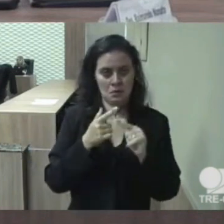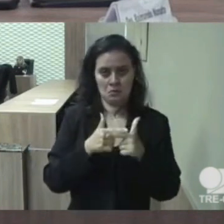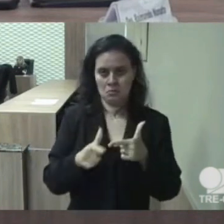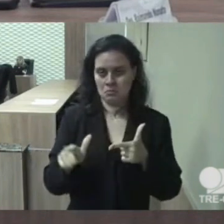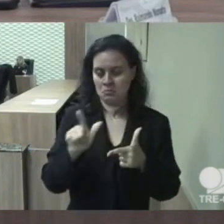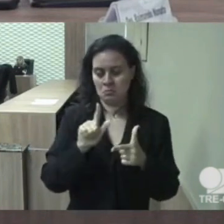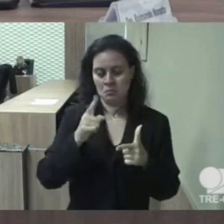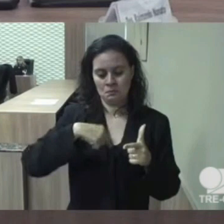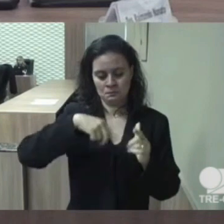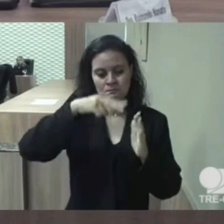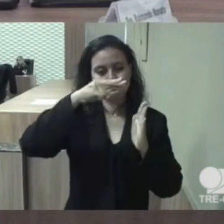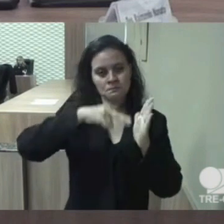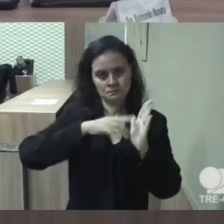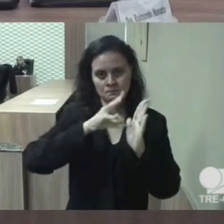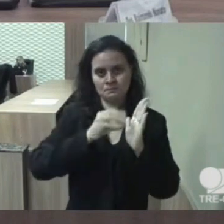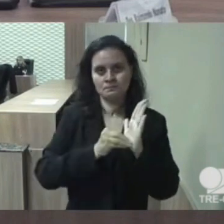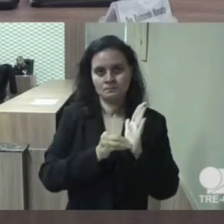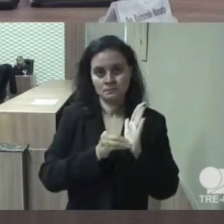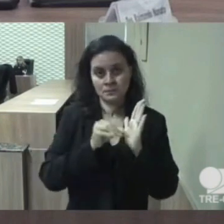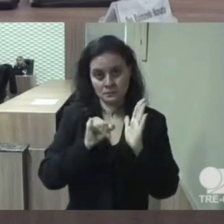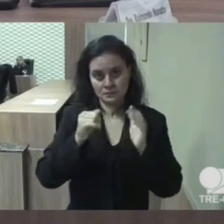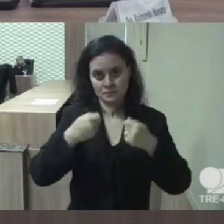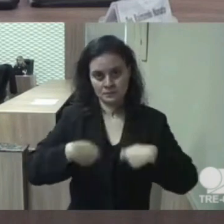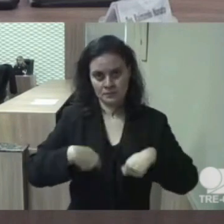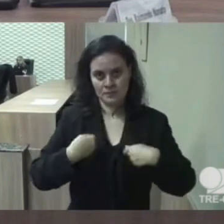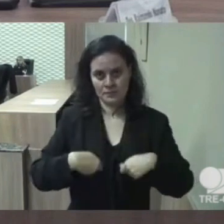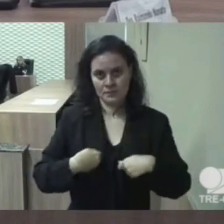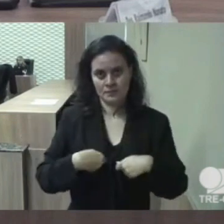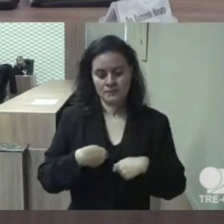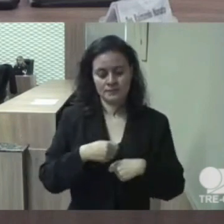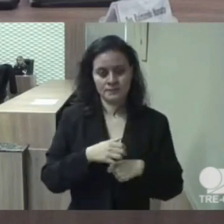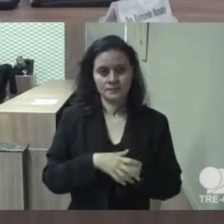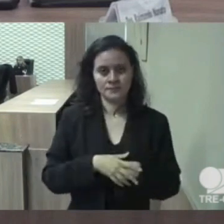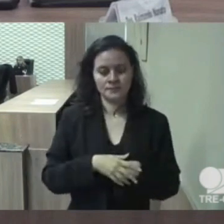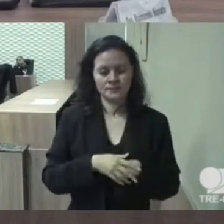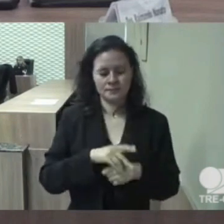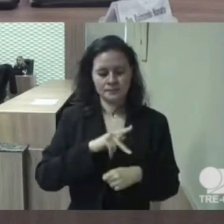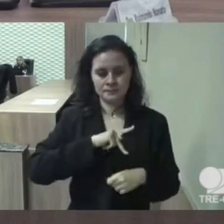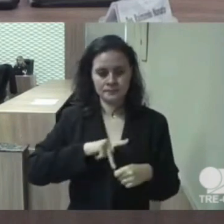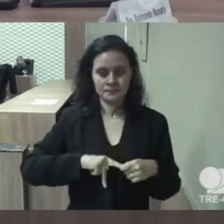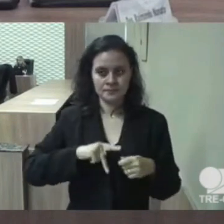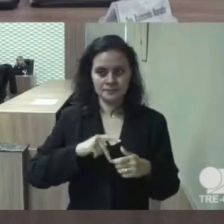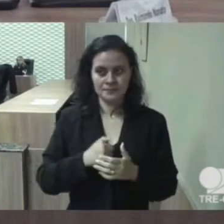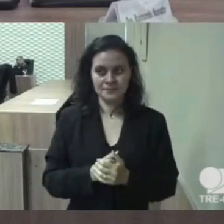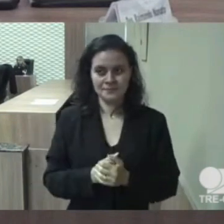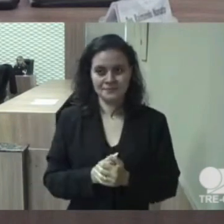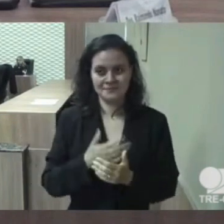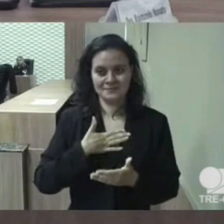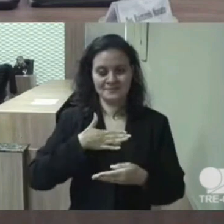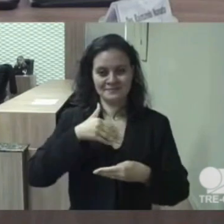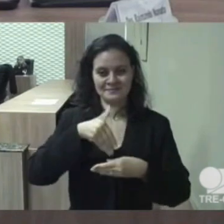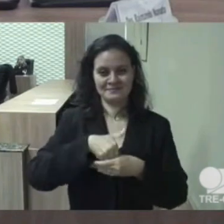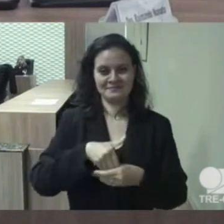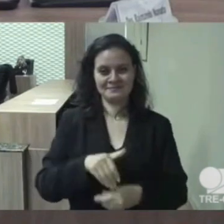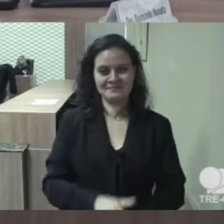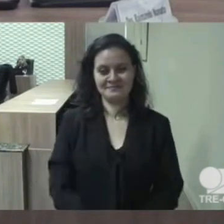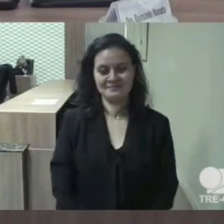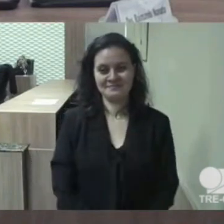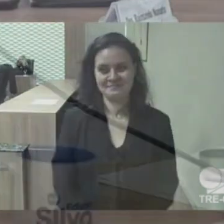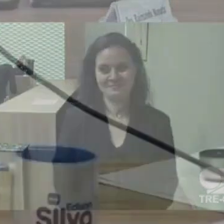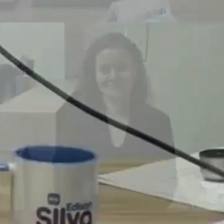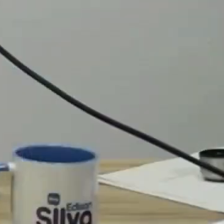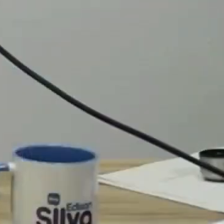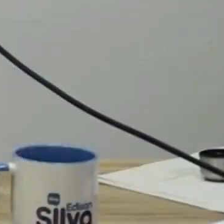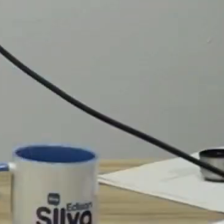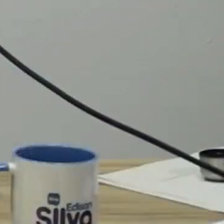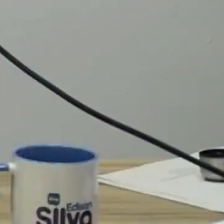a gente lê o voto completo. Então, senhor presidente, é este o meu voto.